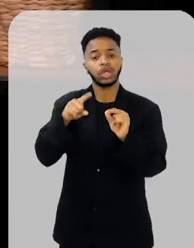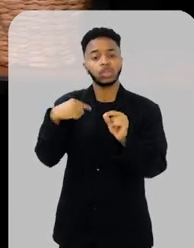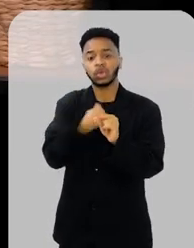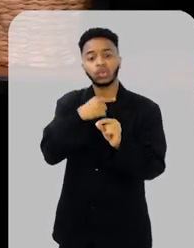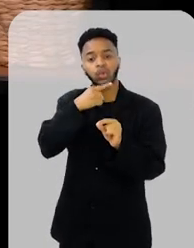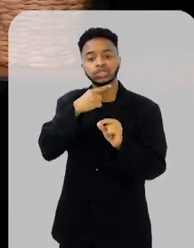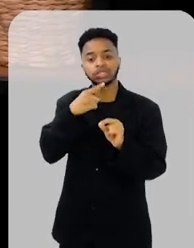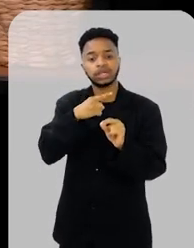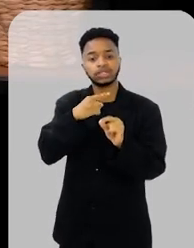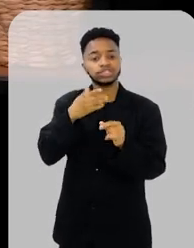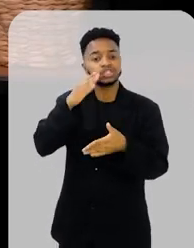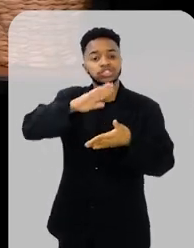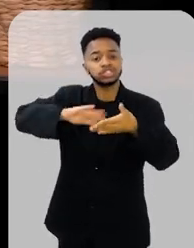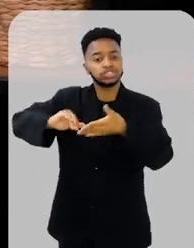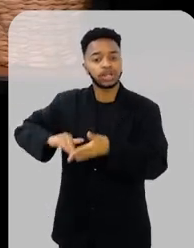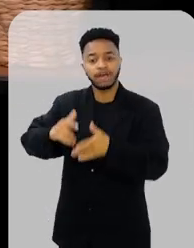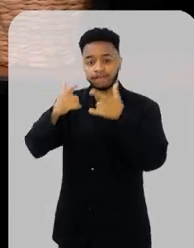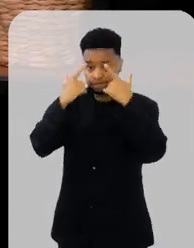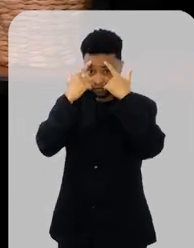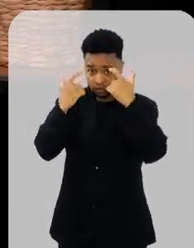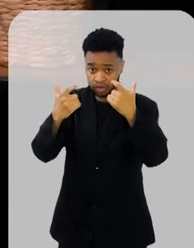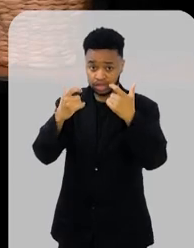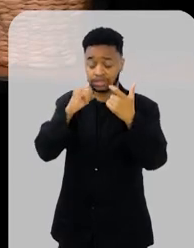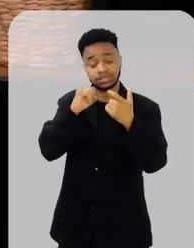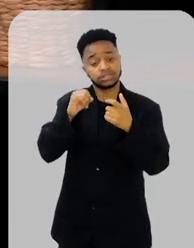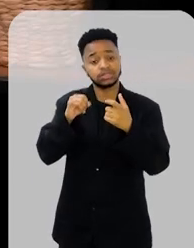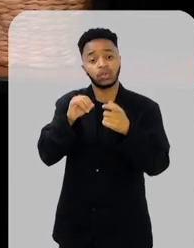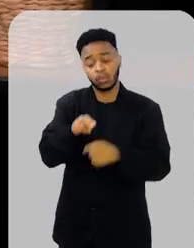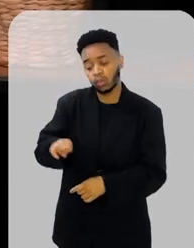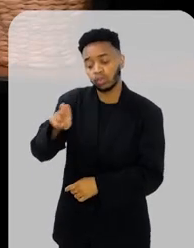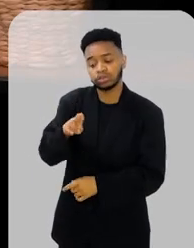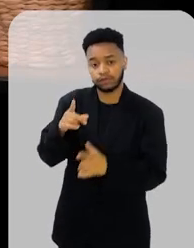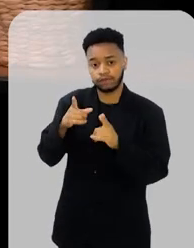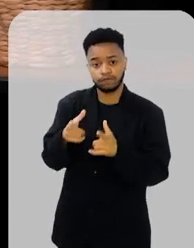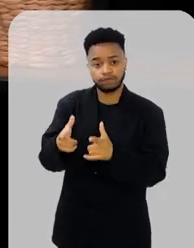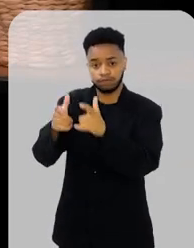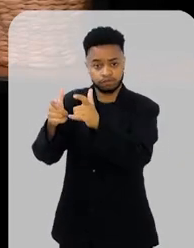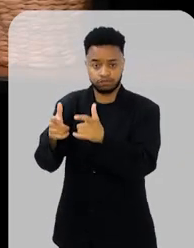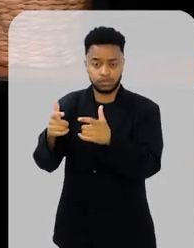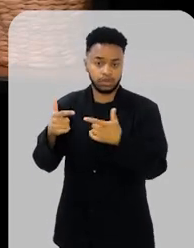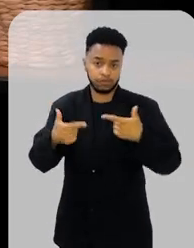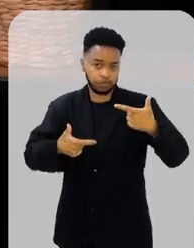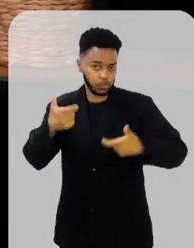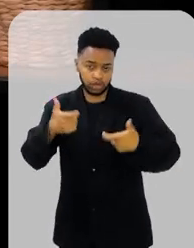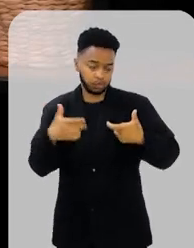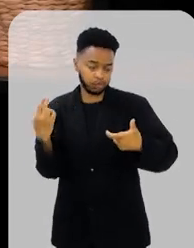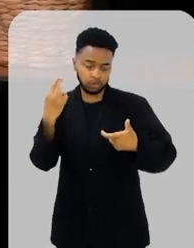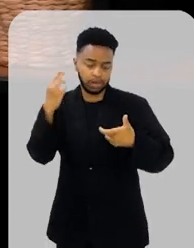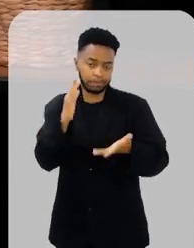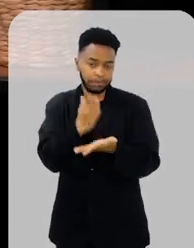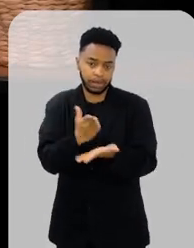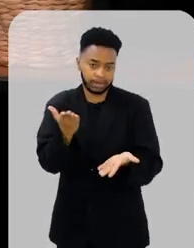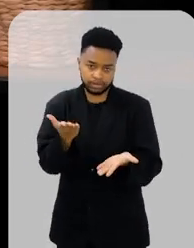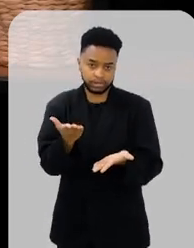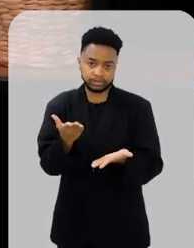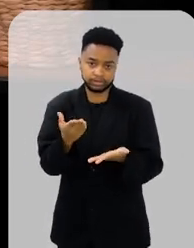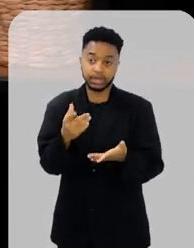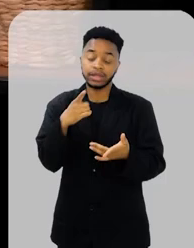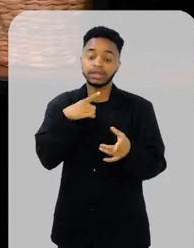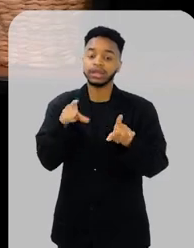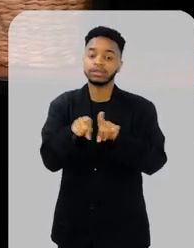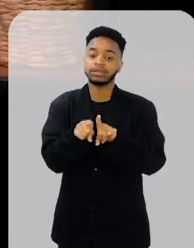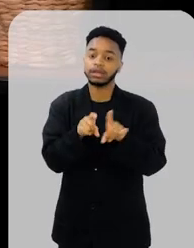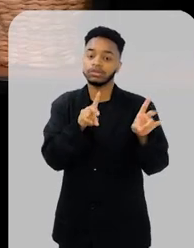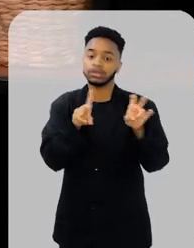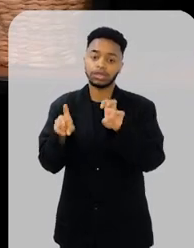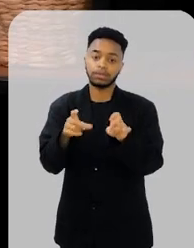combate com mais violência, né? E é cada vez mais, há um investimento muito grande nisso, porque tem